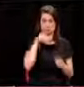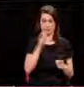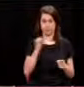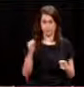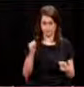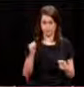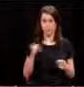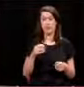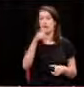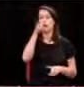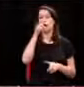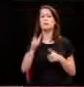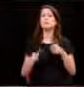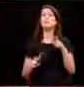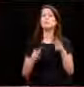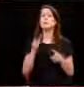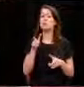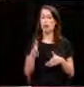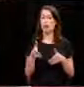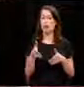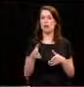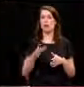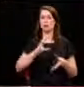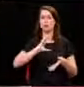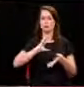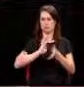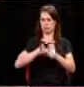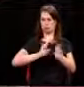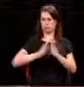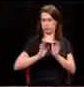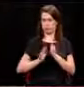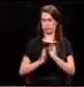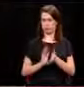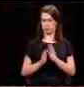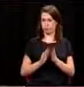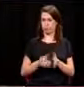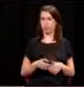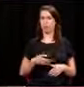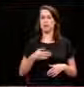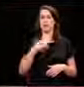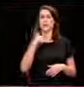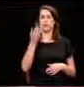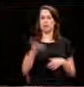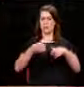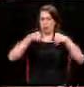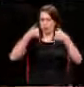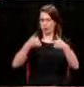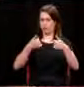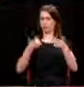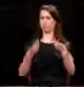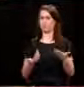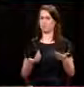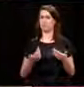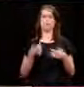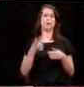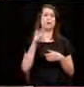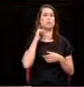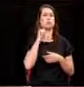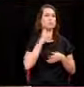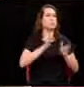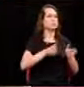língua gestual portuguesa. Exato. Portanto, uma pessoa que não, que até pode ser surda, mas que faz reconhecimento labial, por